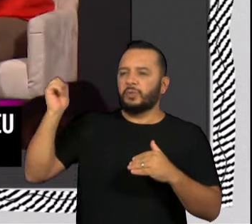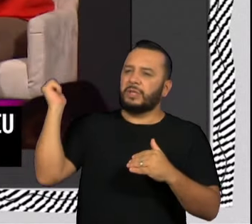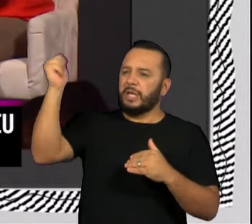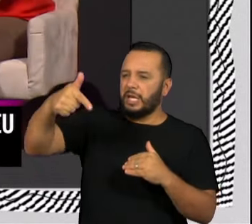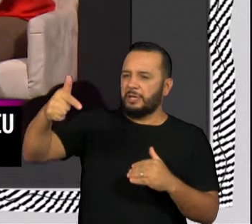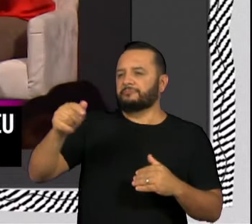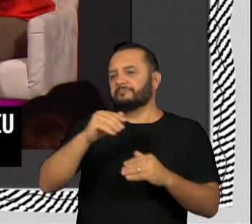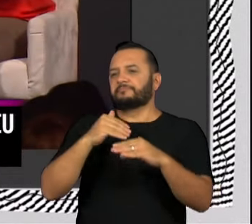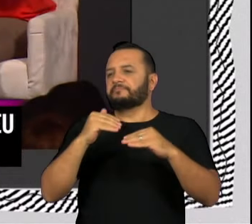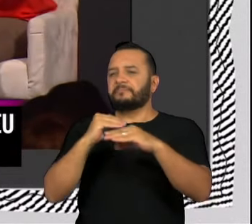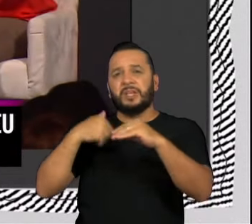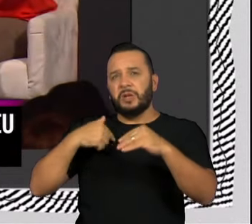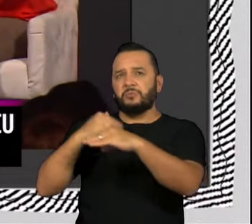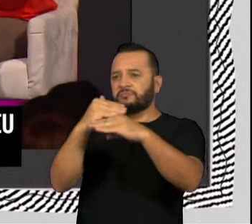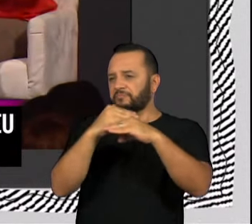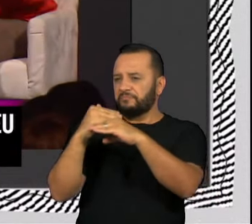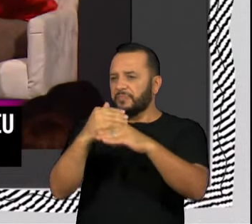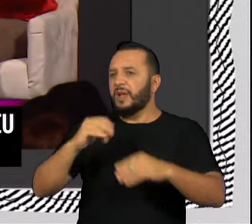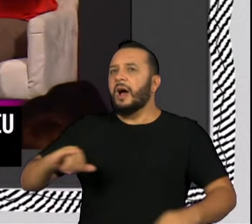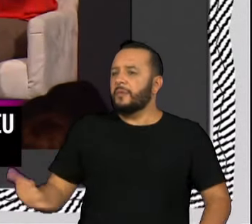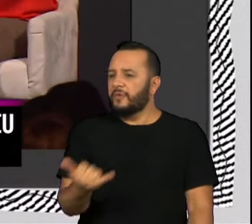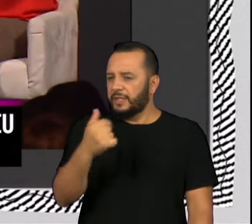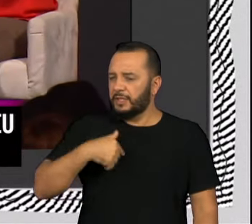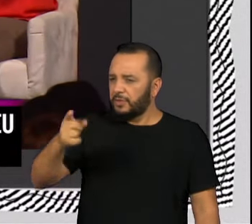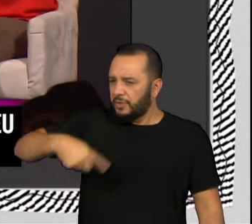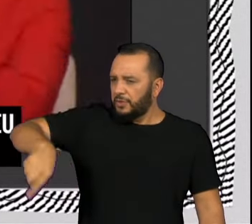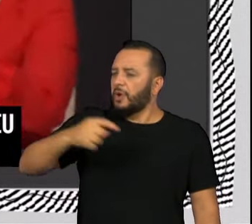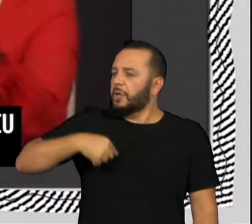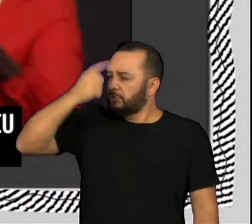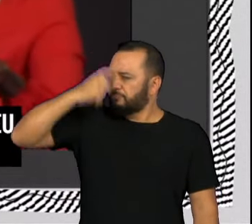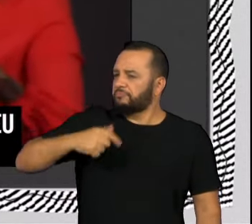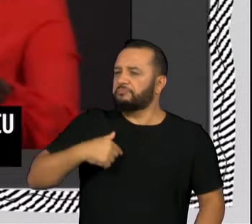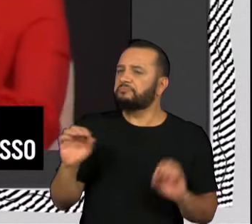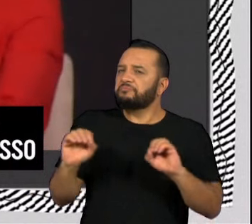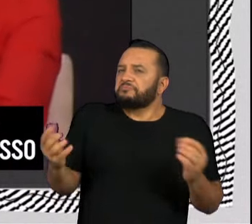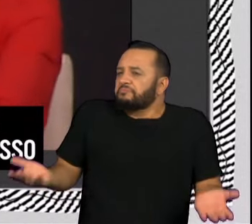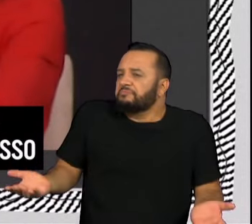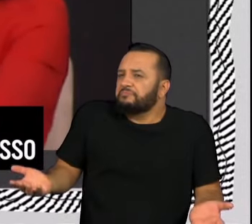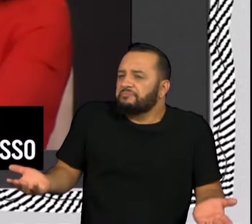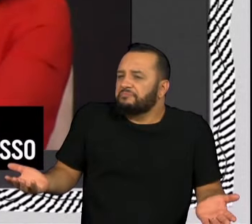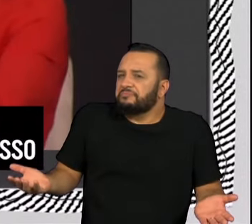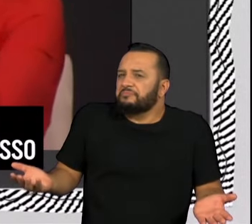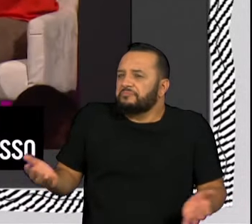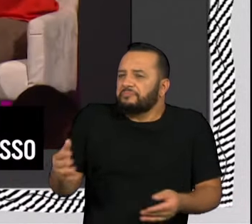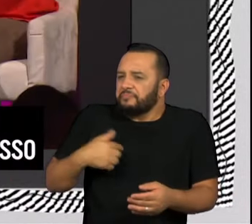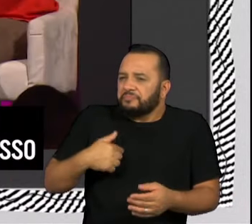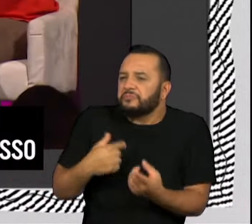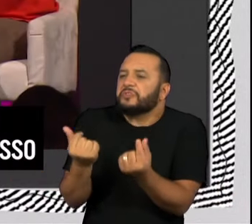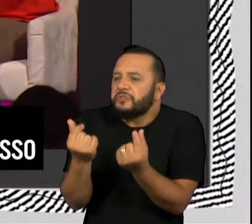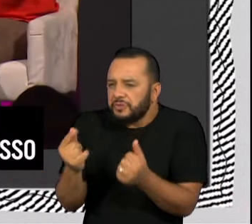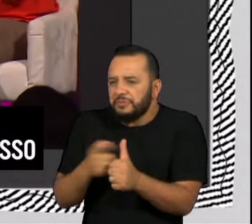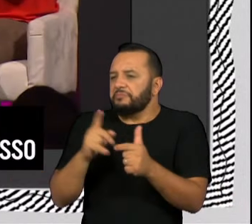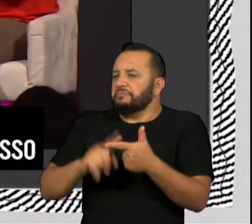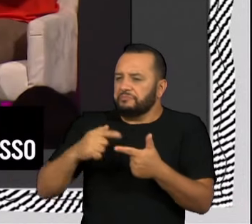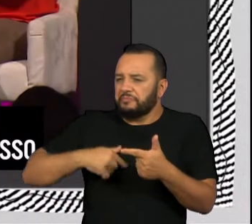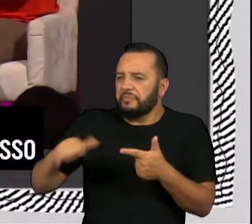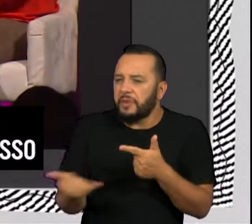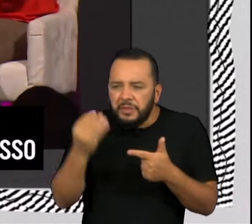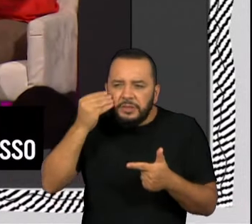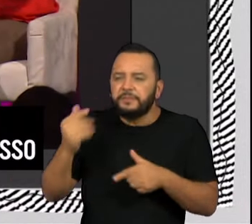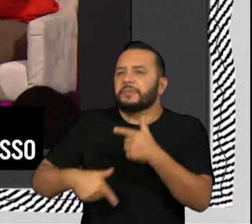more de rede sempre autism and I will I will I am not for morning at for